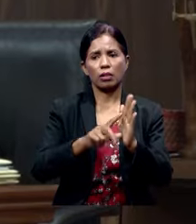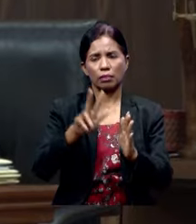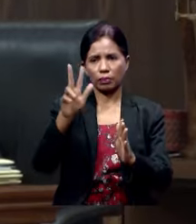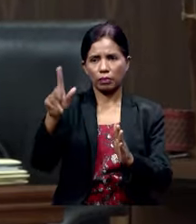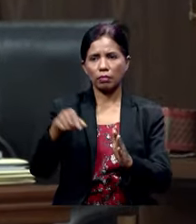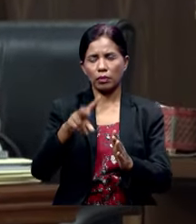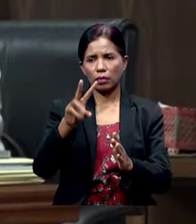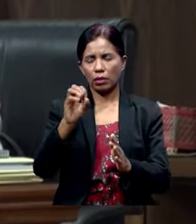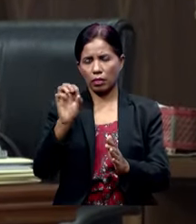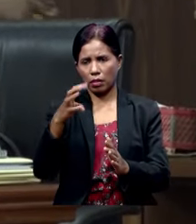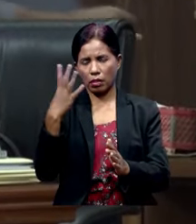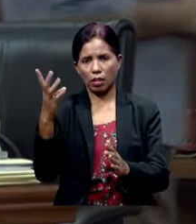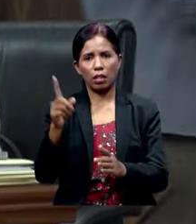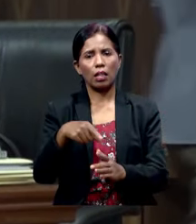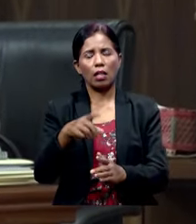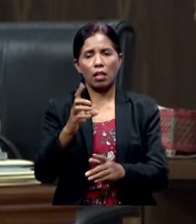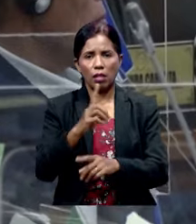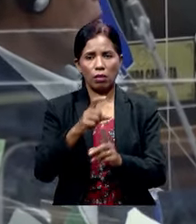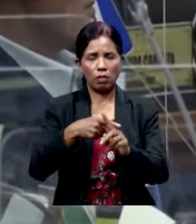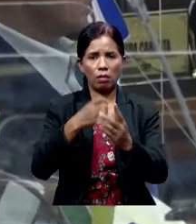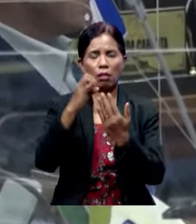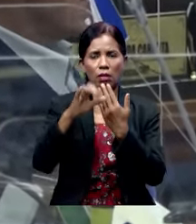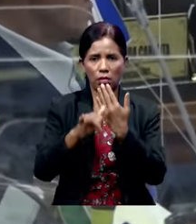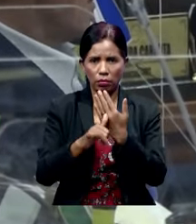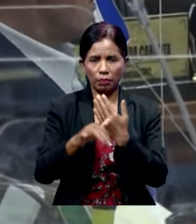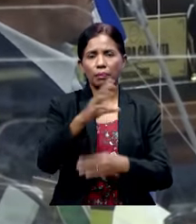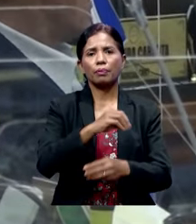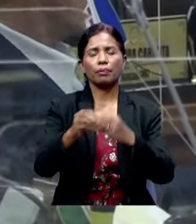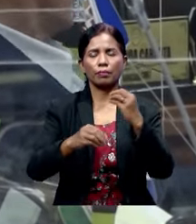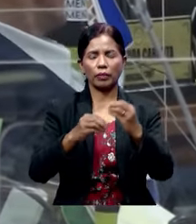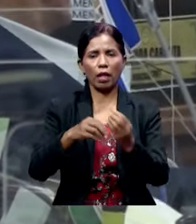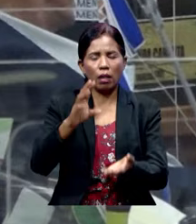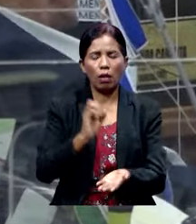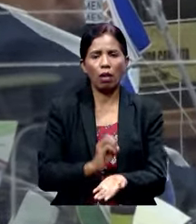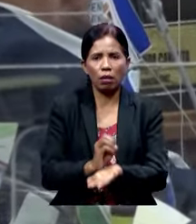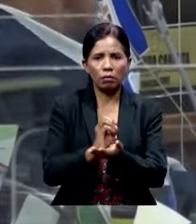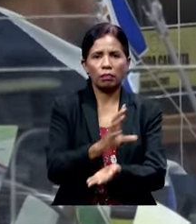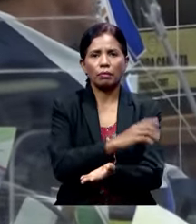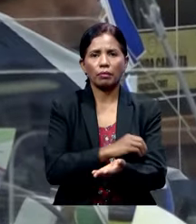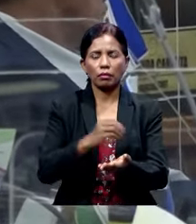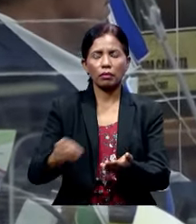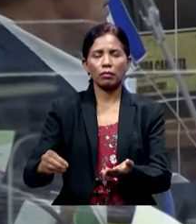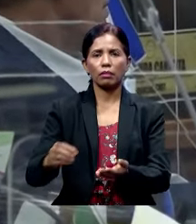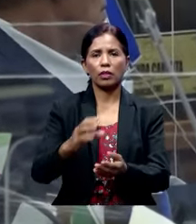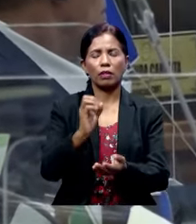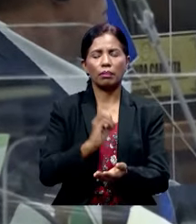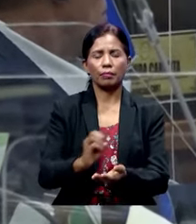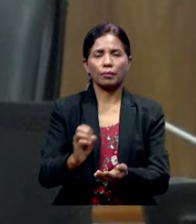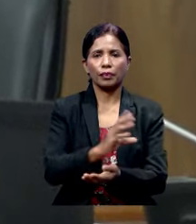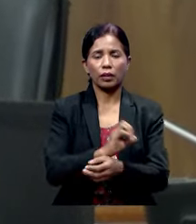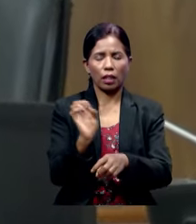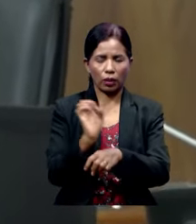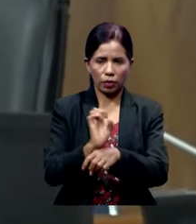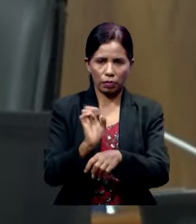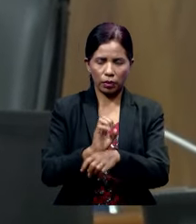ringruasan resinghat lorong san resinwalu fulan junyu, kona ba kriasaun region administrativa especial oeku siambeno, ho zona especial ekonomia sosial merkado,